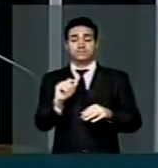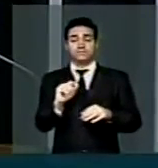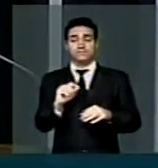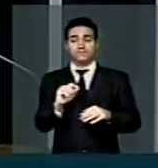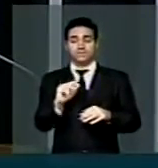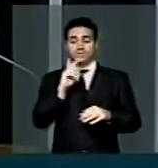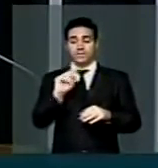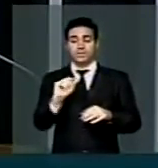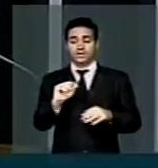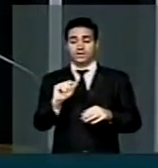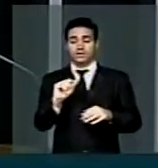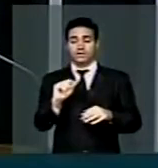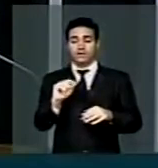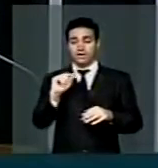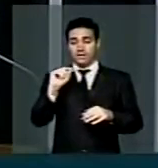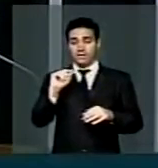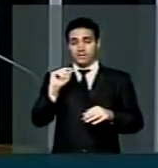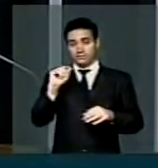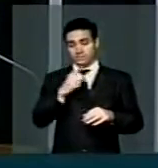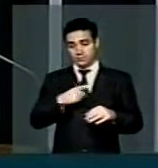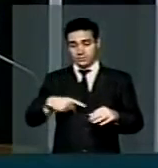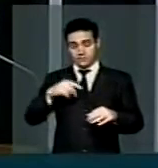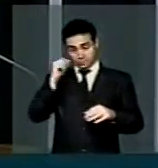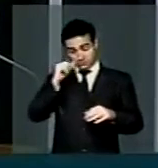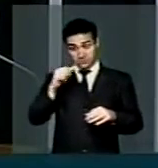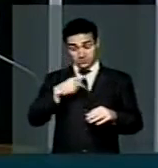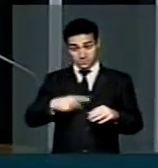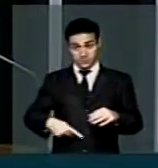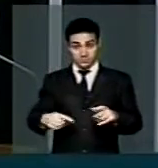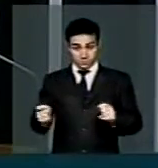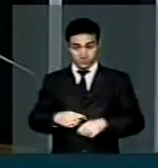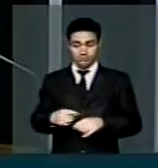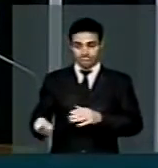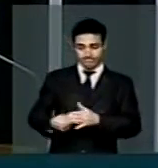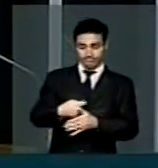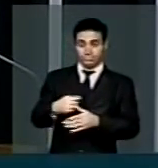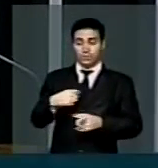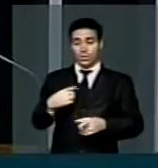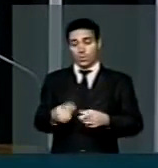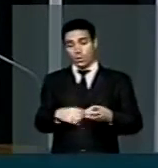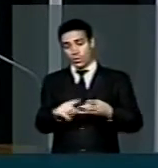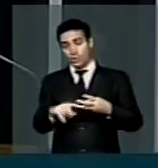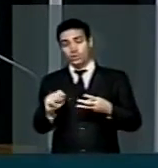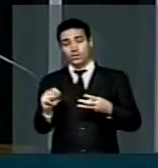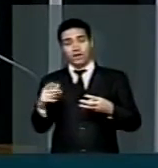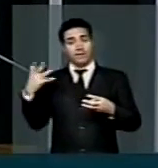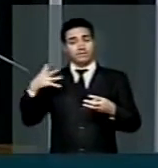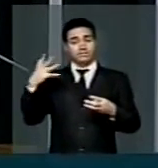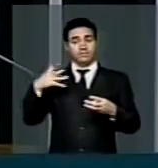nossa Presidente da República possa sancioná-lo. E o outro é um pronunciamento que